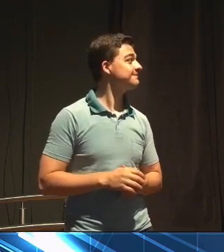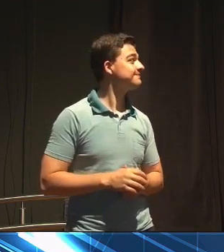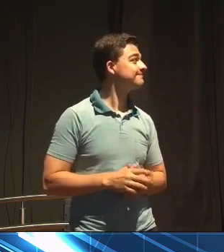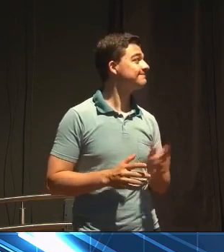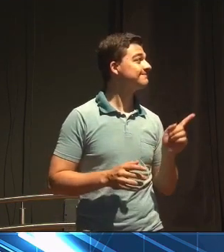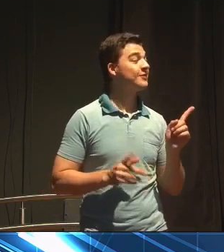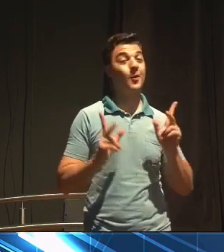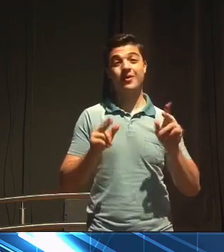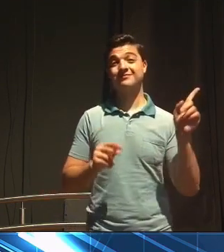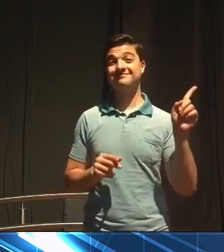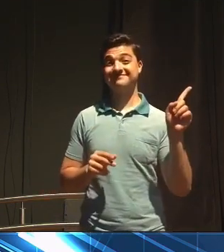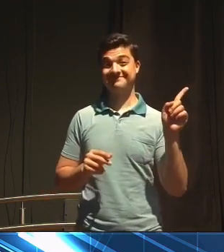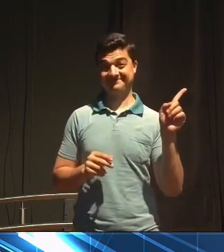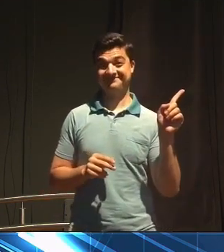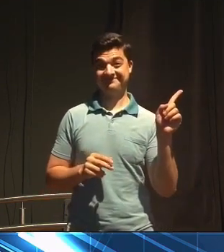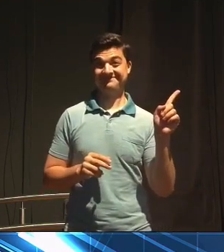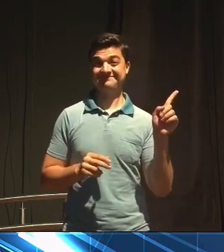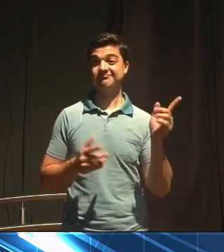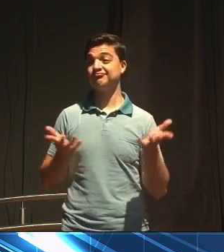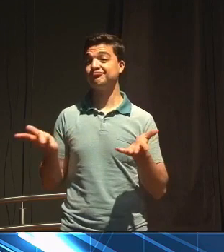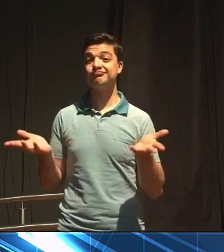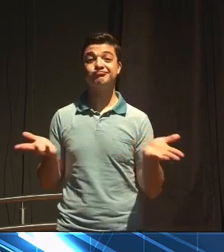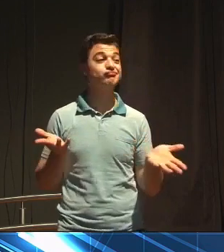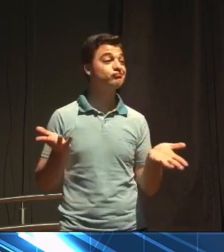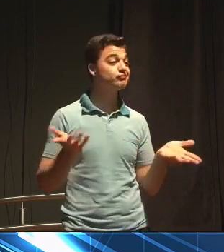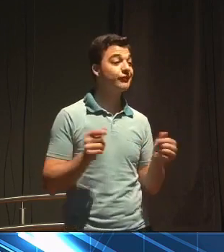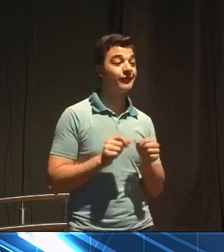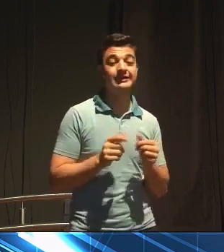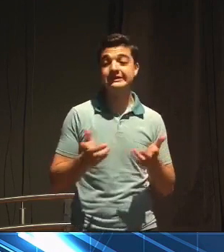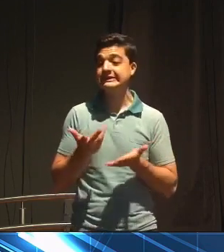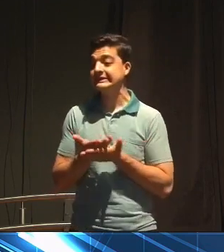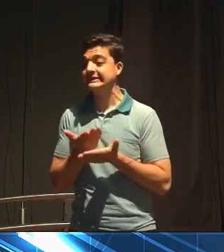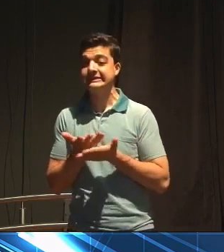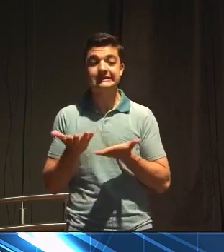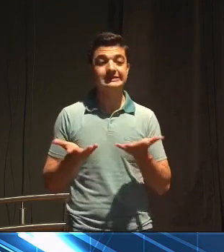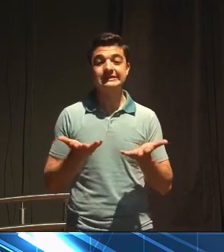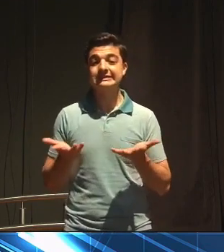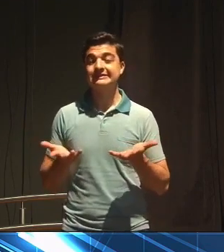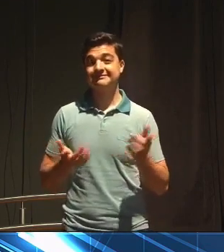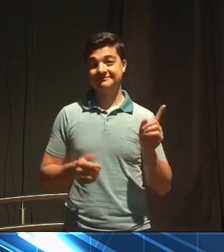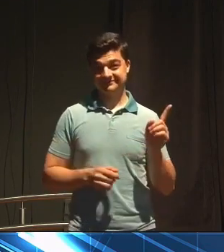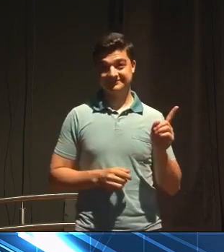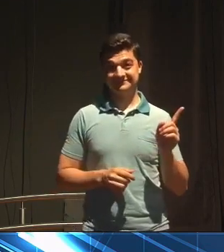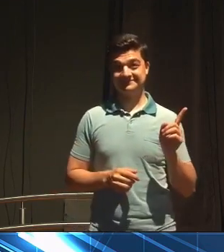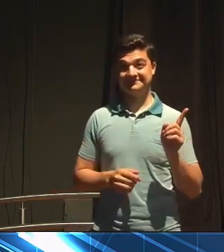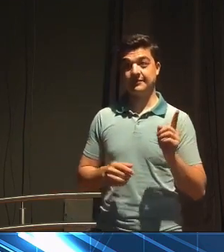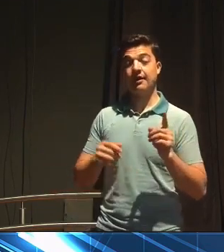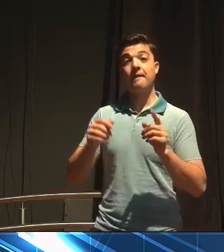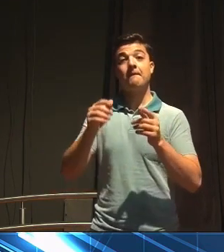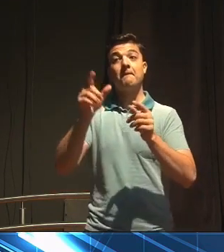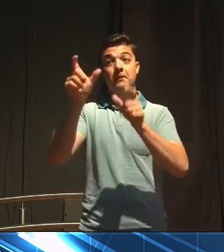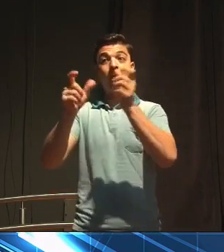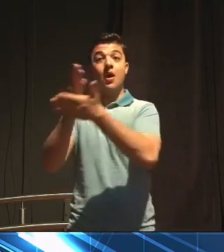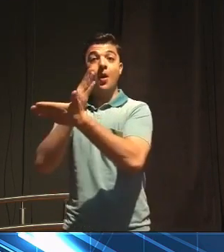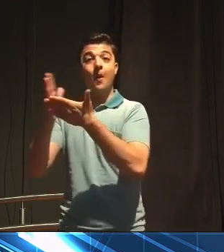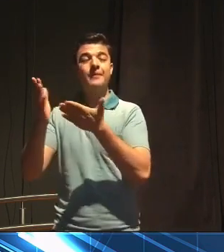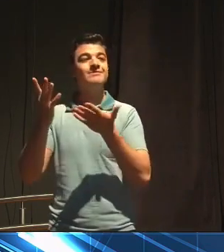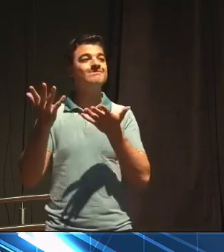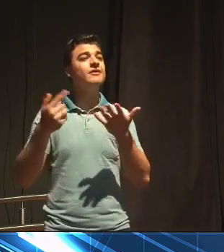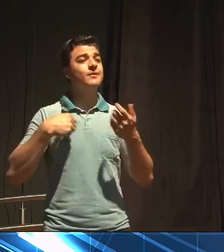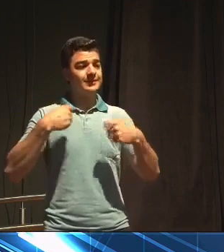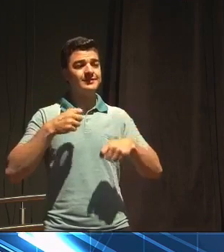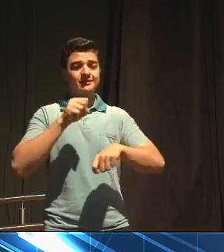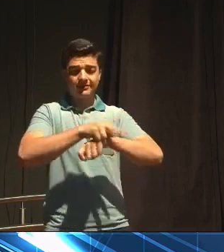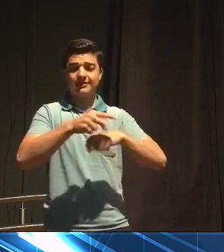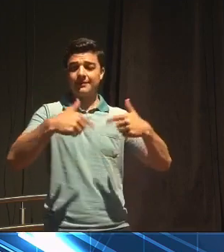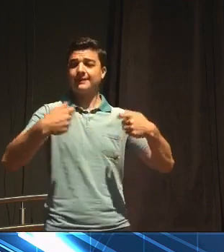mesmo. Eu imagino, coitada das pessoinhas. Putz, eu quero muito, estou desempregada, quero estudar tecnologia, o que eu faço? Eu já sou formada,